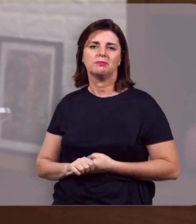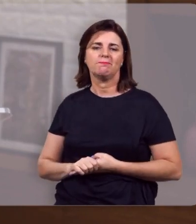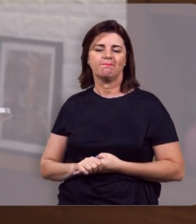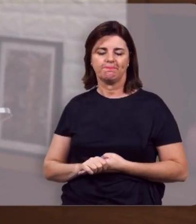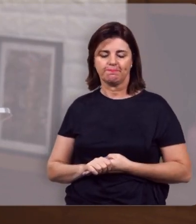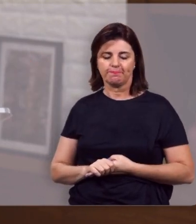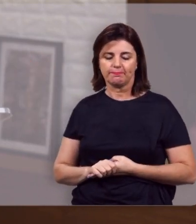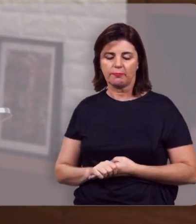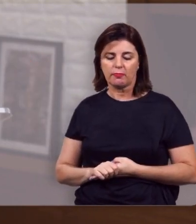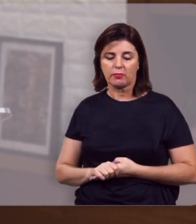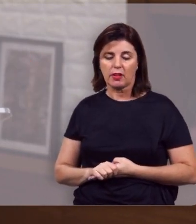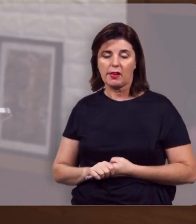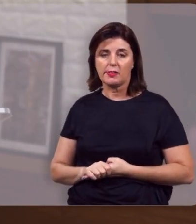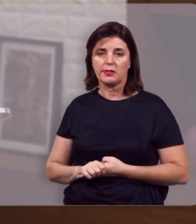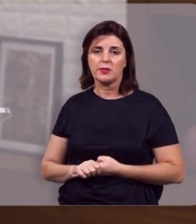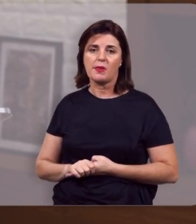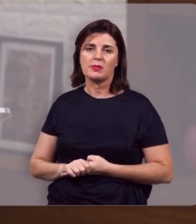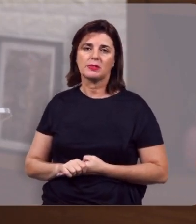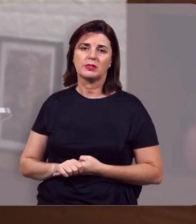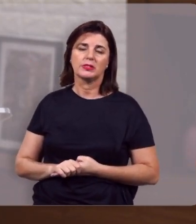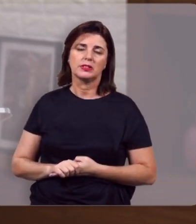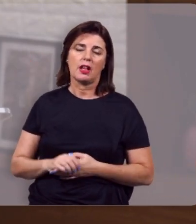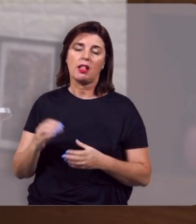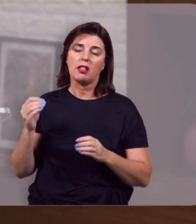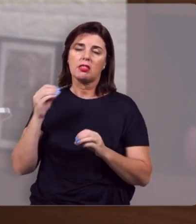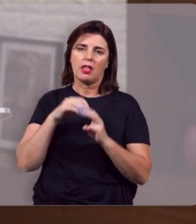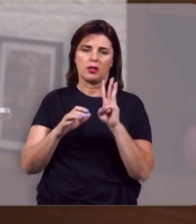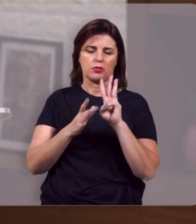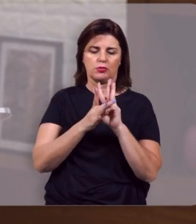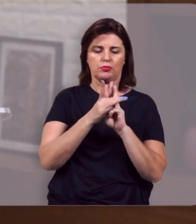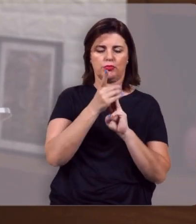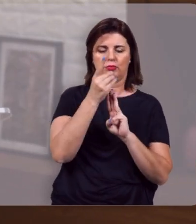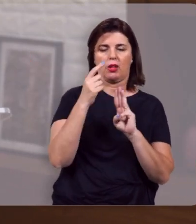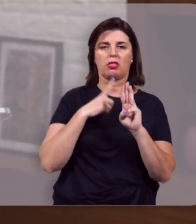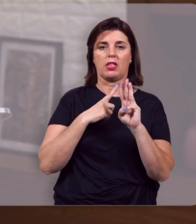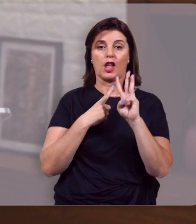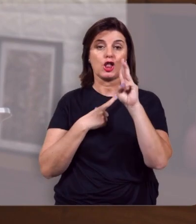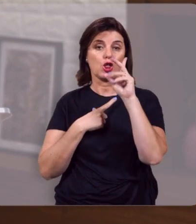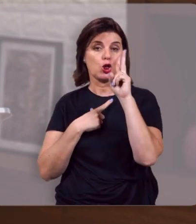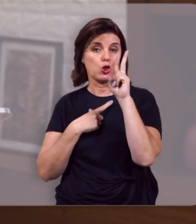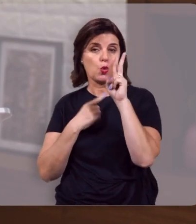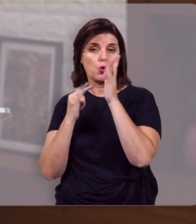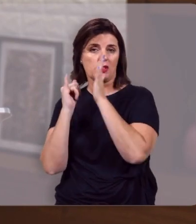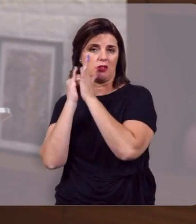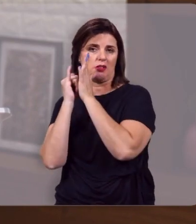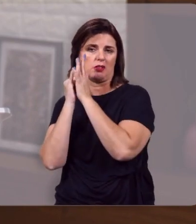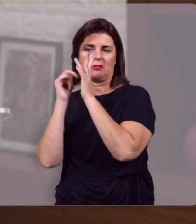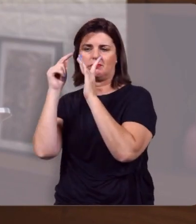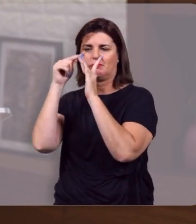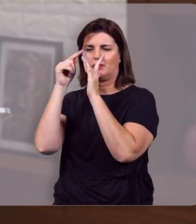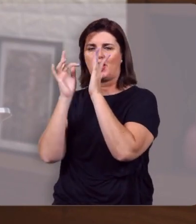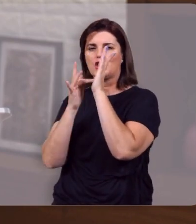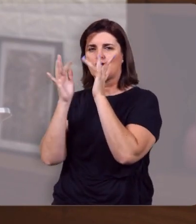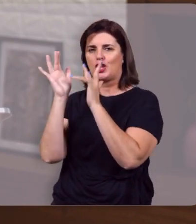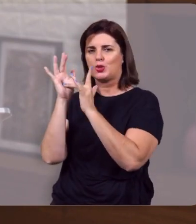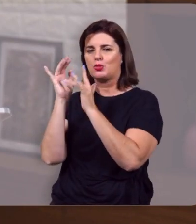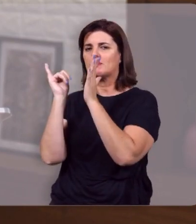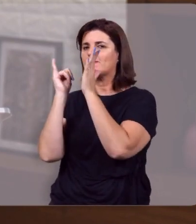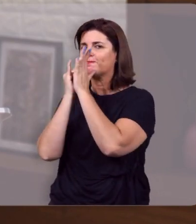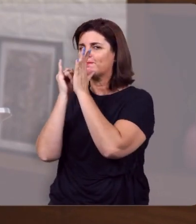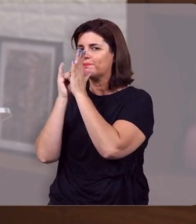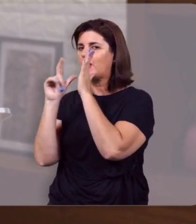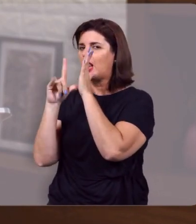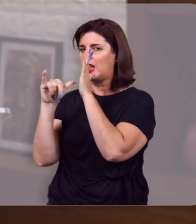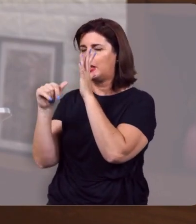inexprimíveis. Veja você que dentro da Trindade nós temos dois intercessores. Nós temos Jesus, o